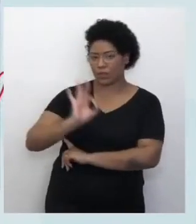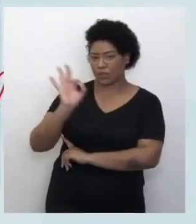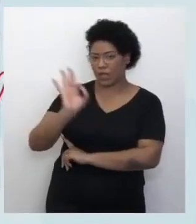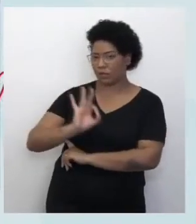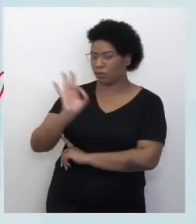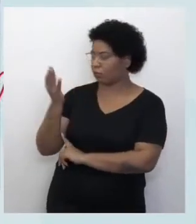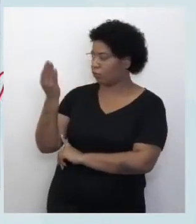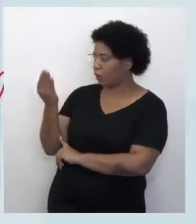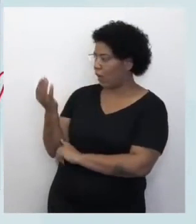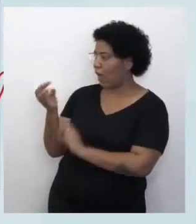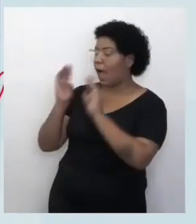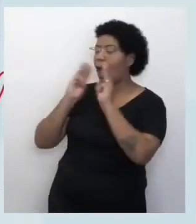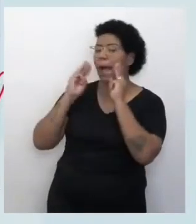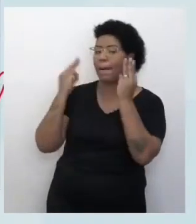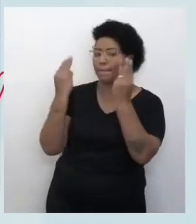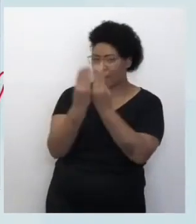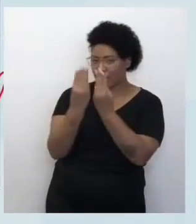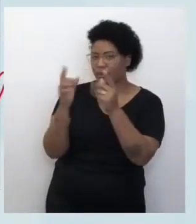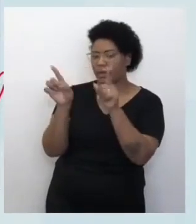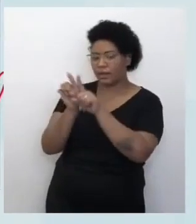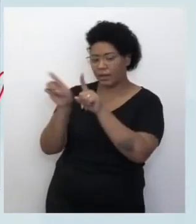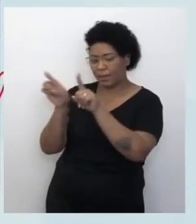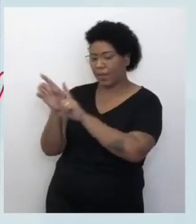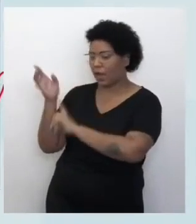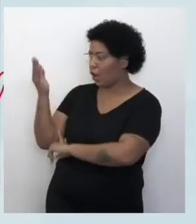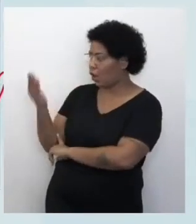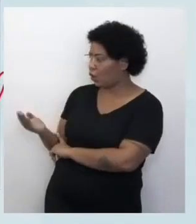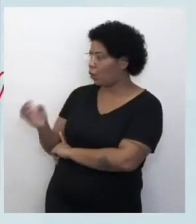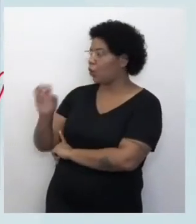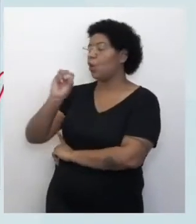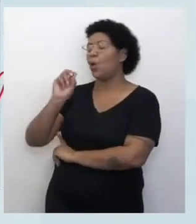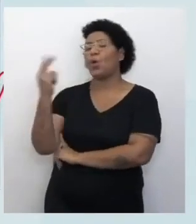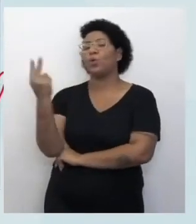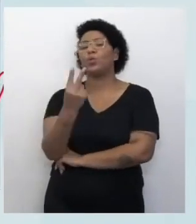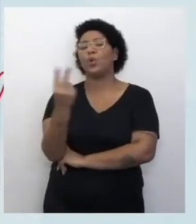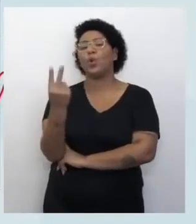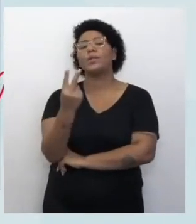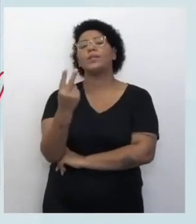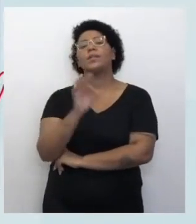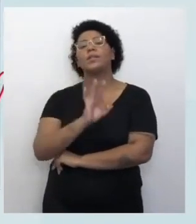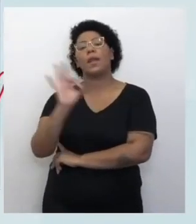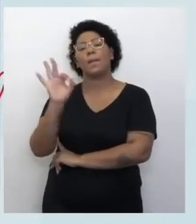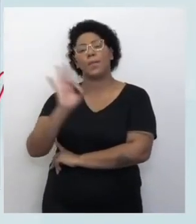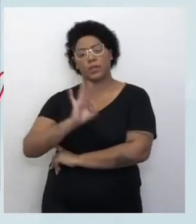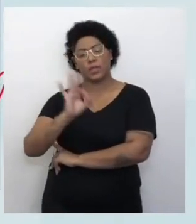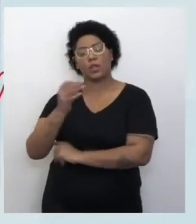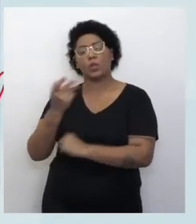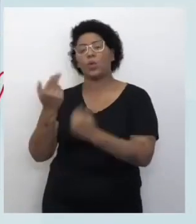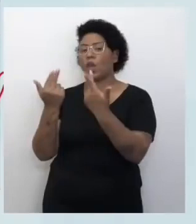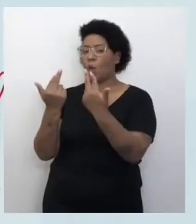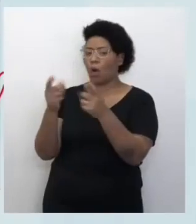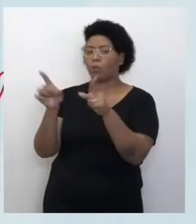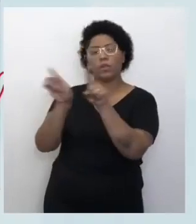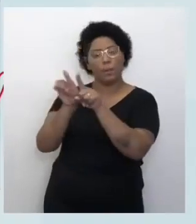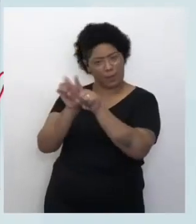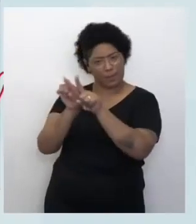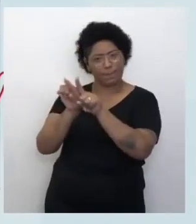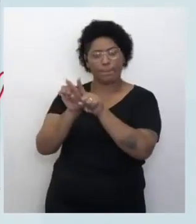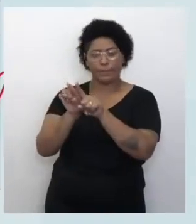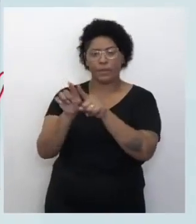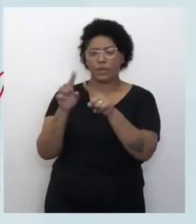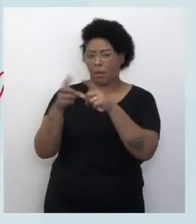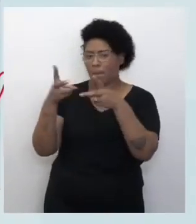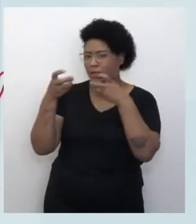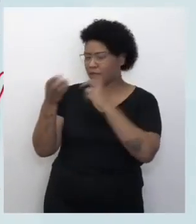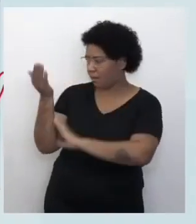massa do magnésio, aqui a massa do oxigênio também teve que ser aumentada em 100%. Se você